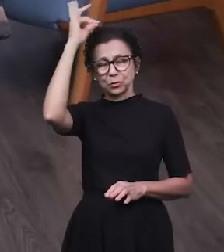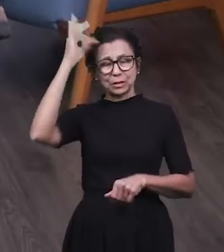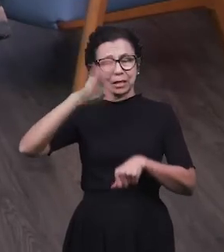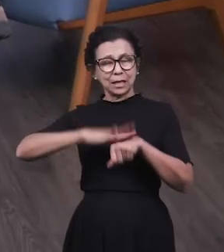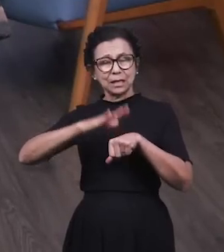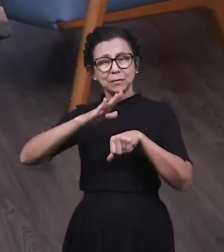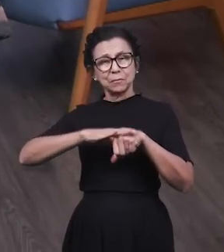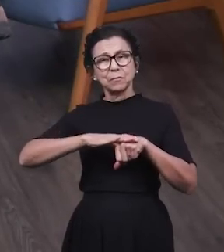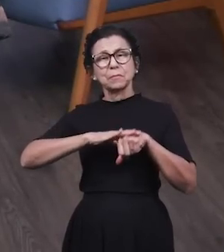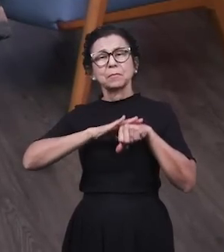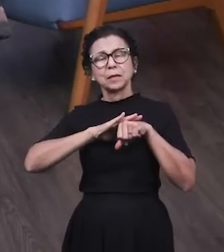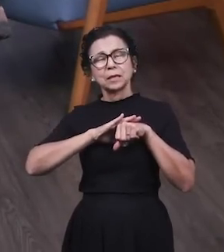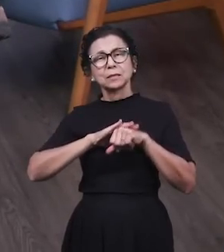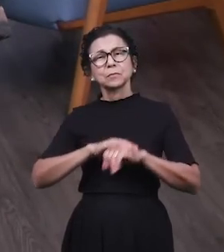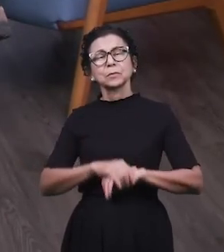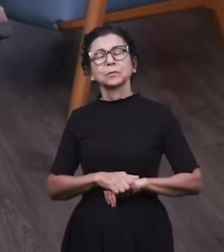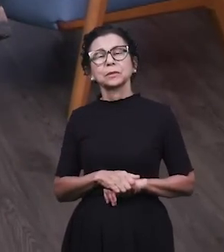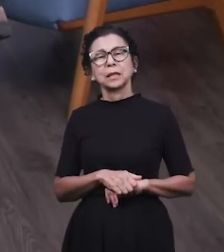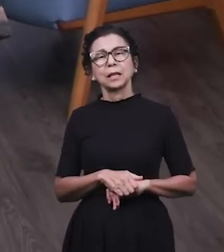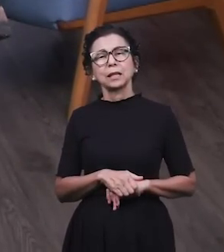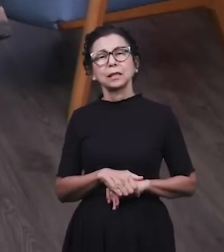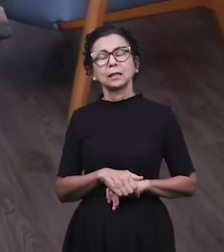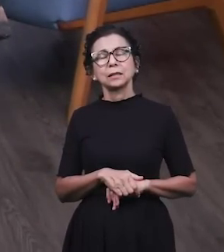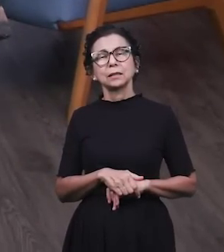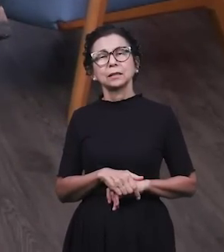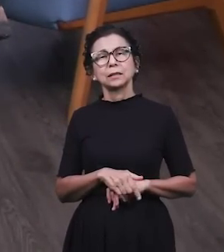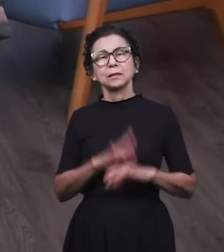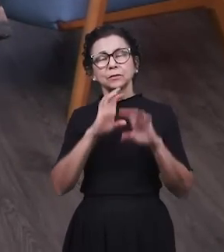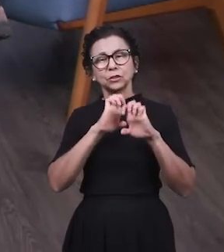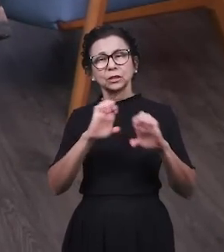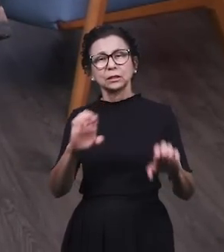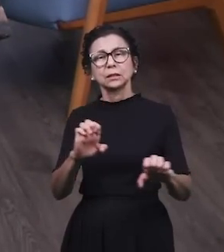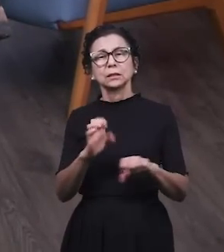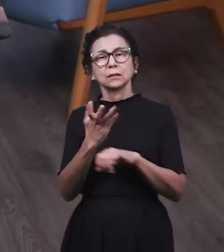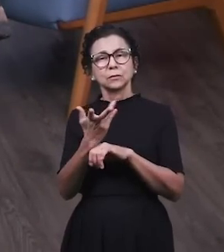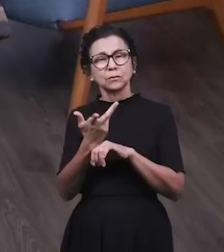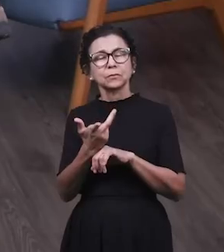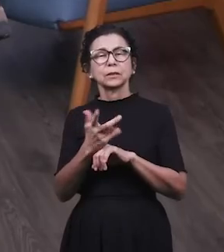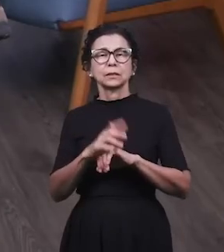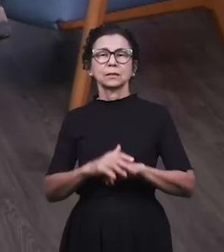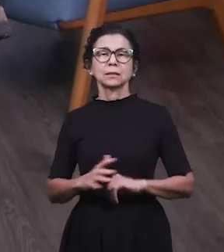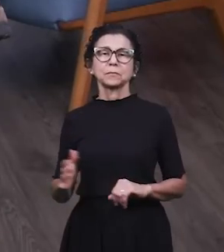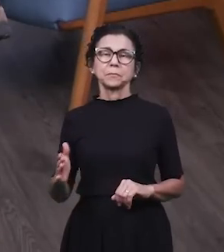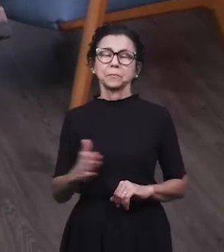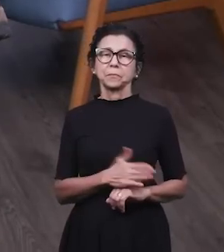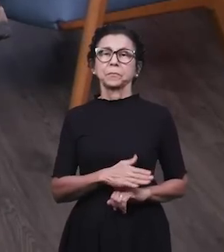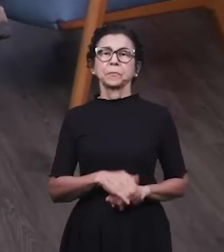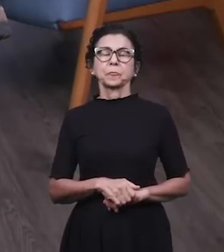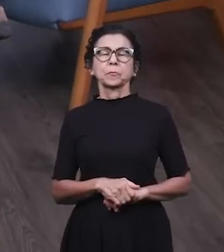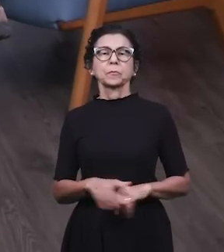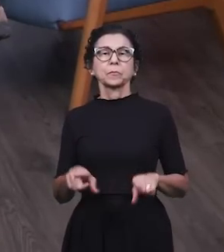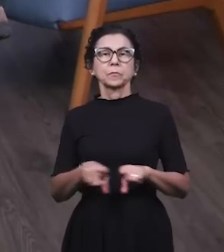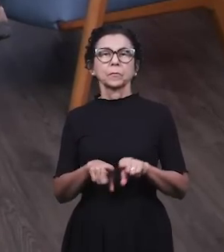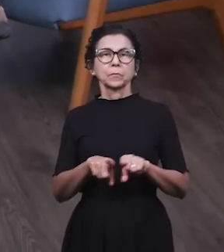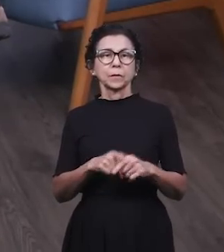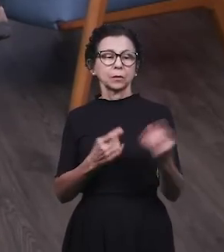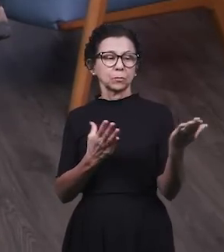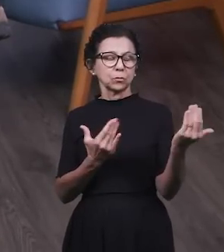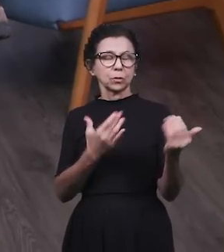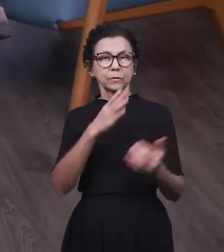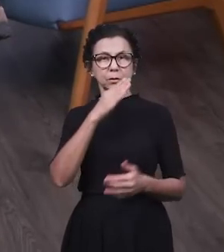eu quero aqui num instantinho me dirigir especialmente aos jovens, adolescentes. Porque dentro